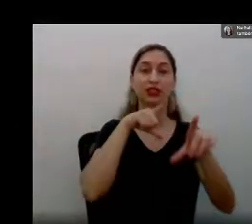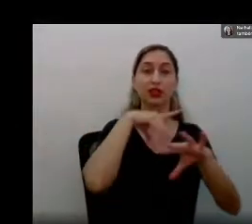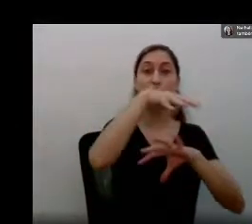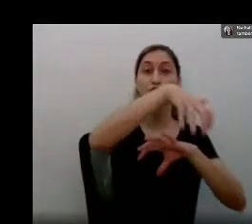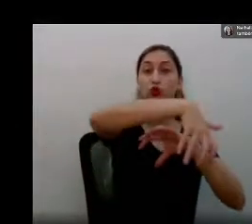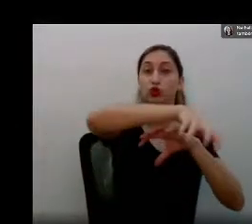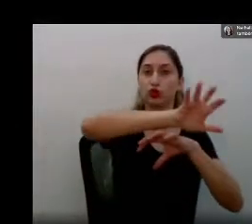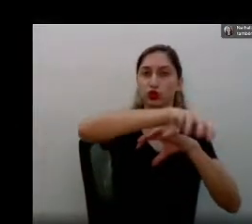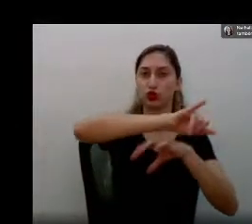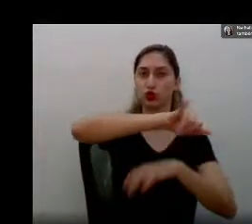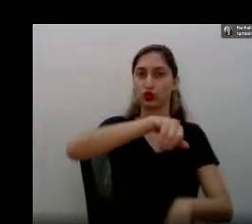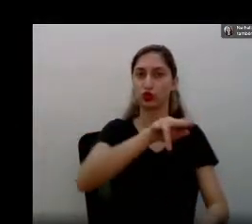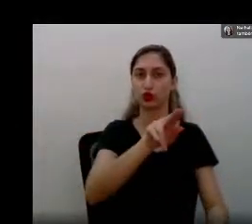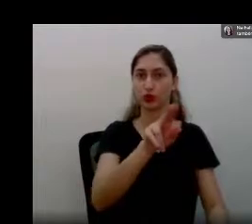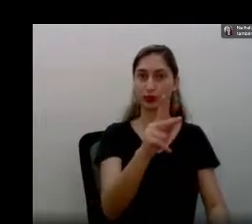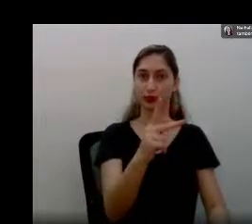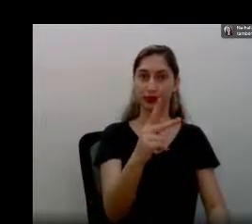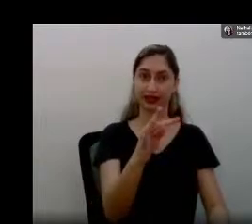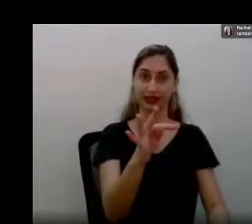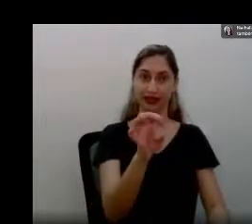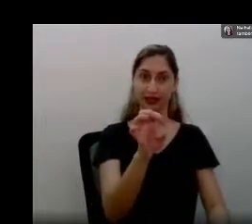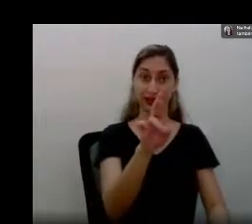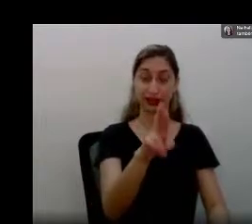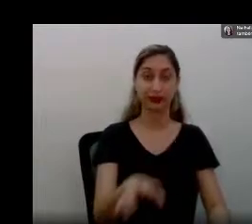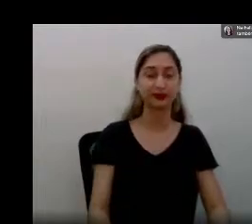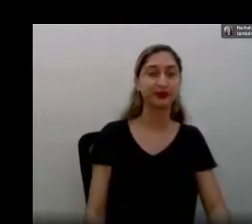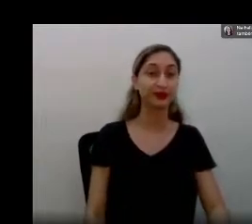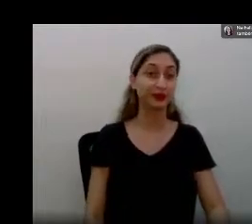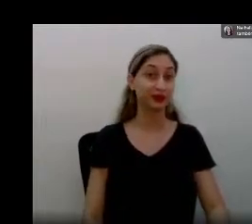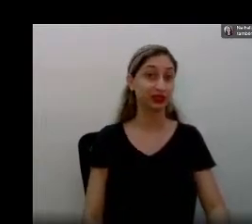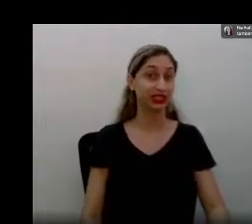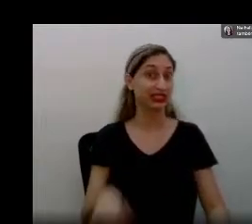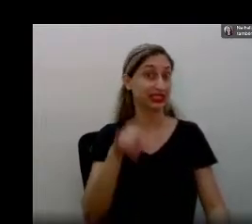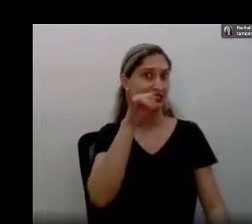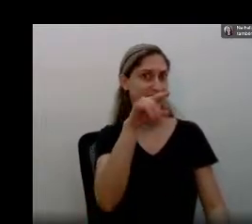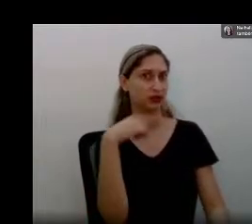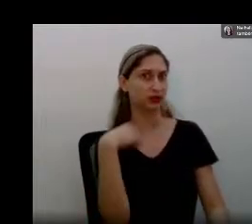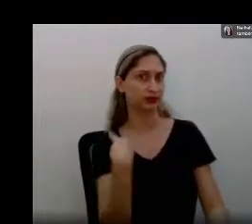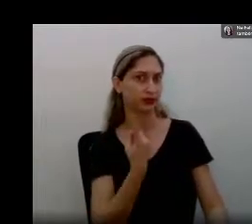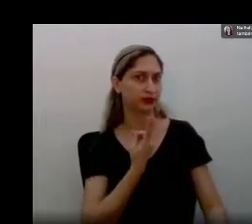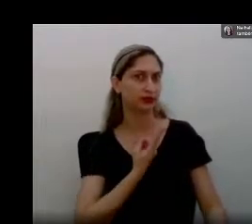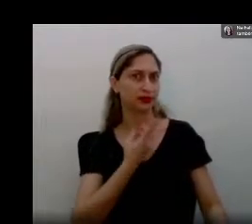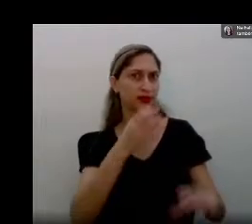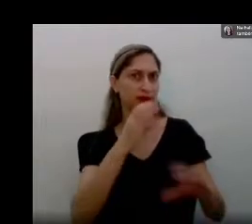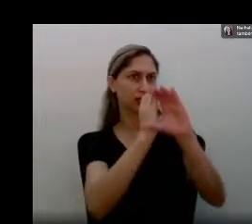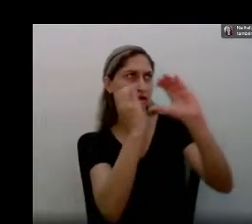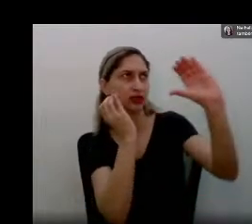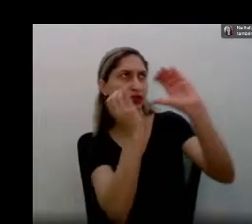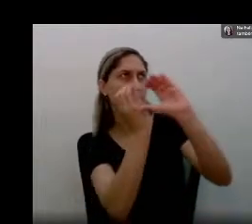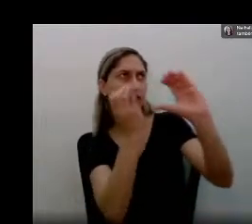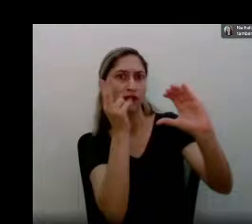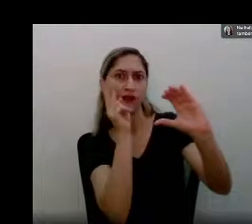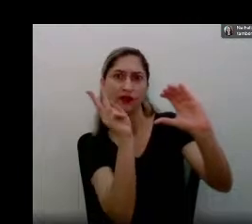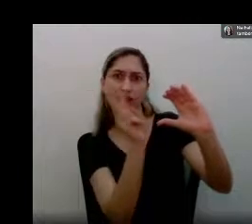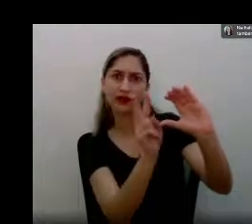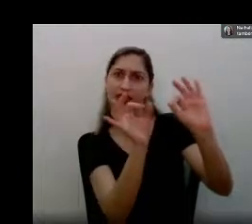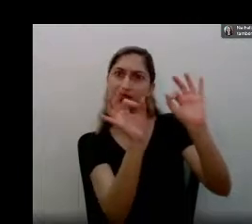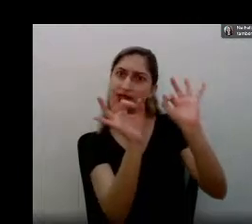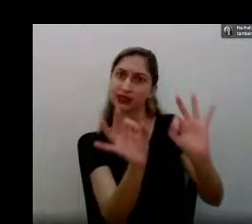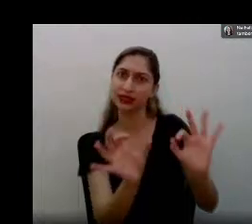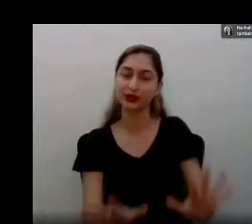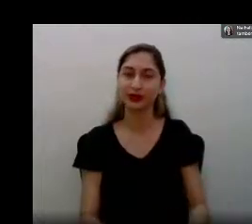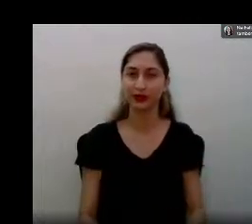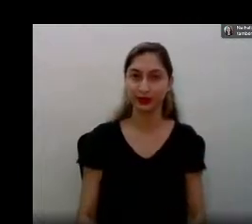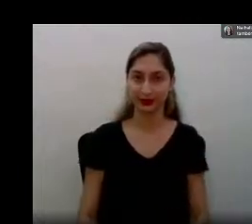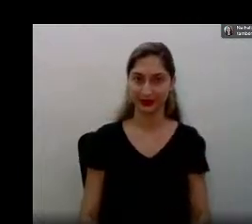Oi tá Júpiter aqui olha que a gente eu vou botar um telescópio aí a gente vai enxergar vai chegar exatamente desse jeito aí né